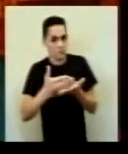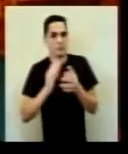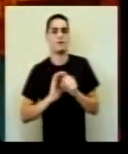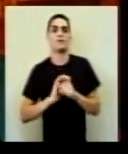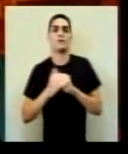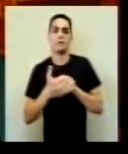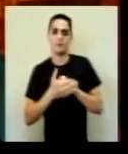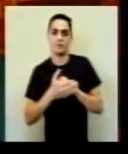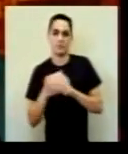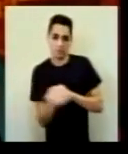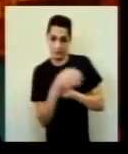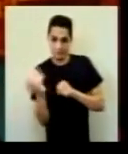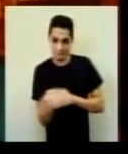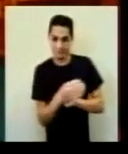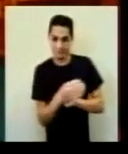Bom dia, Ademir. Bom dia a todos. Então, vamos